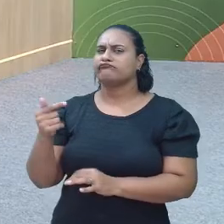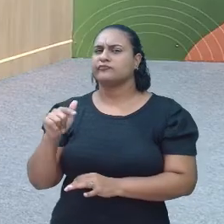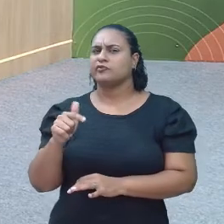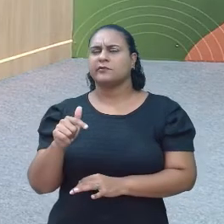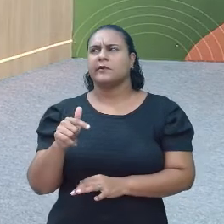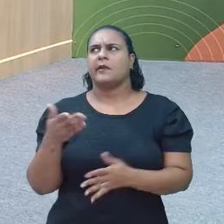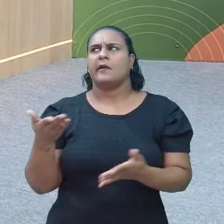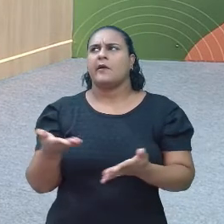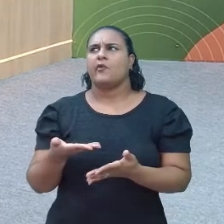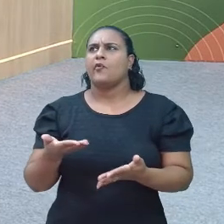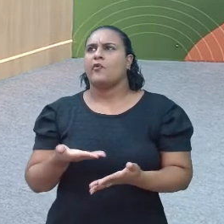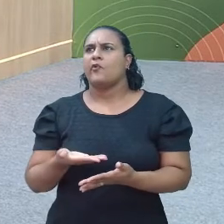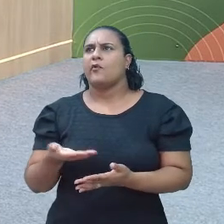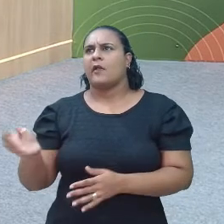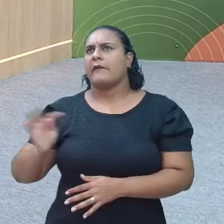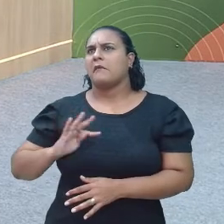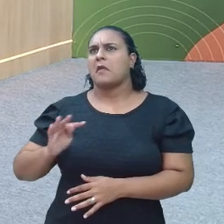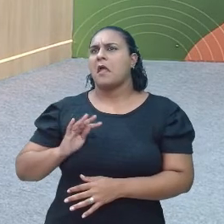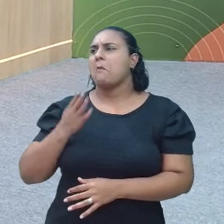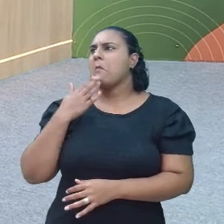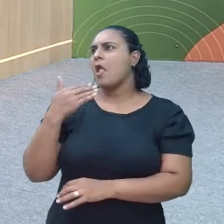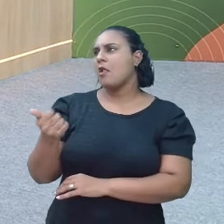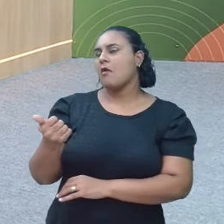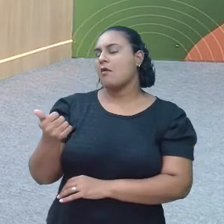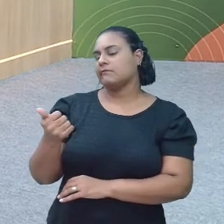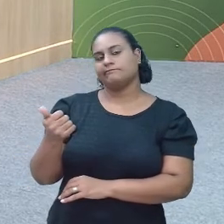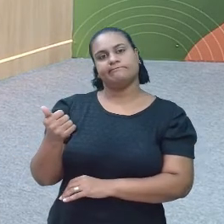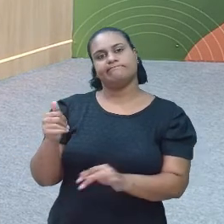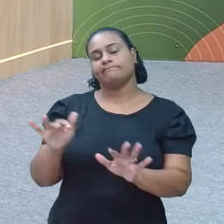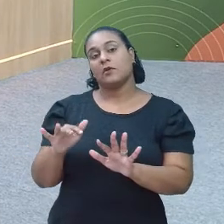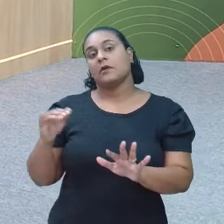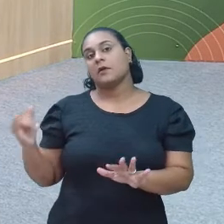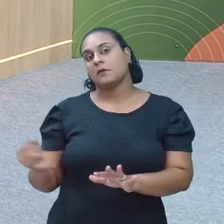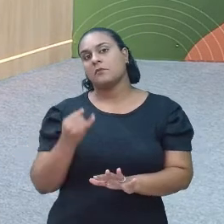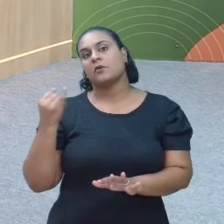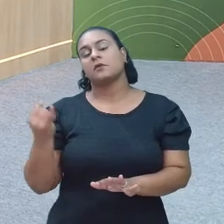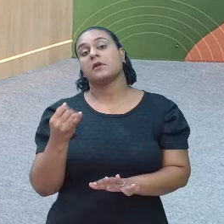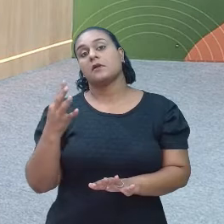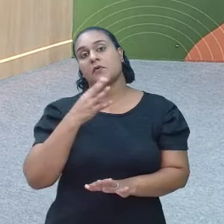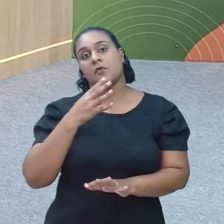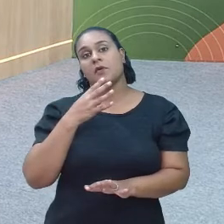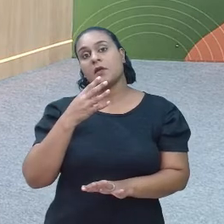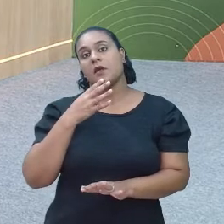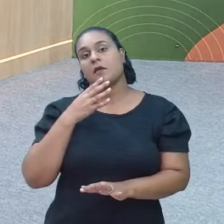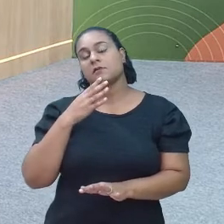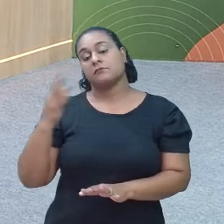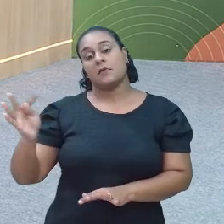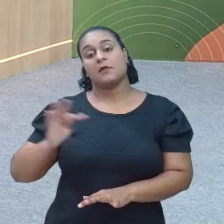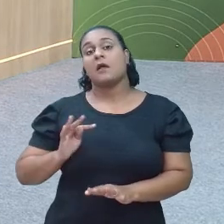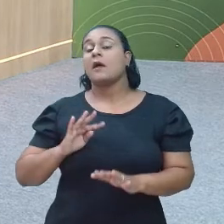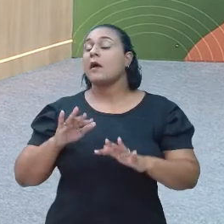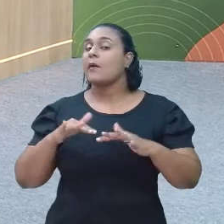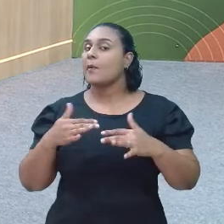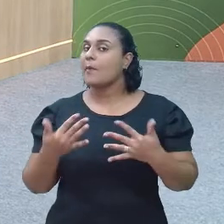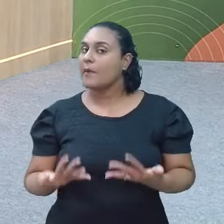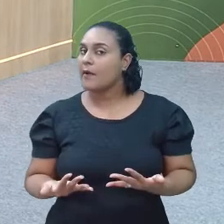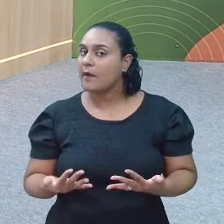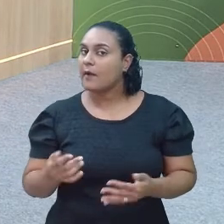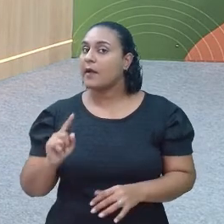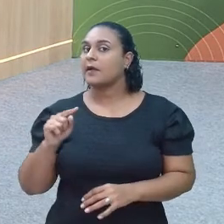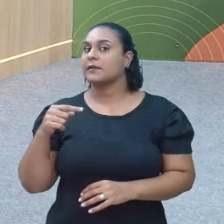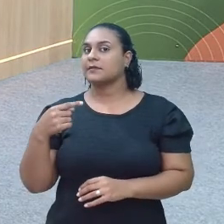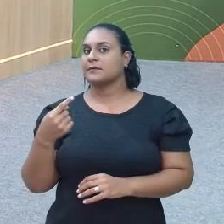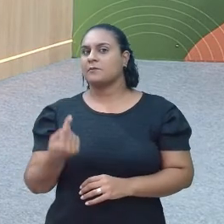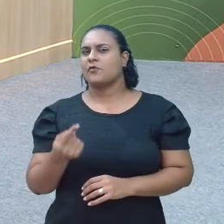primeiro momento você dizer qual é a melhor técnica. É importante que você conheça as técnicas e aí você faz